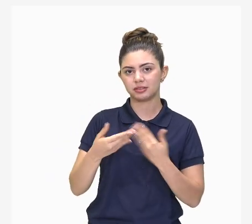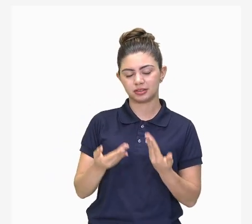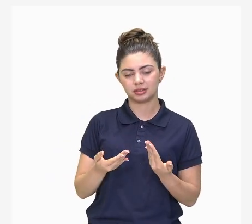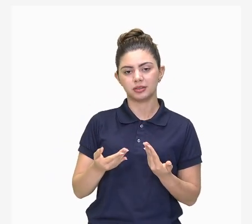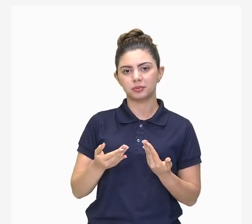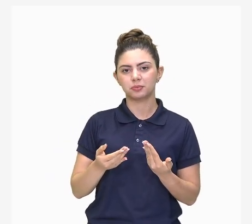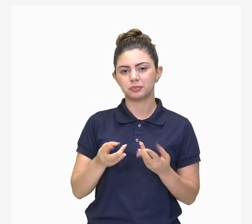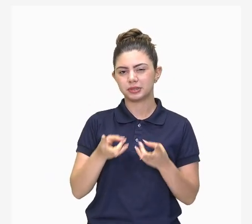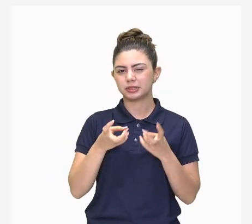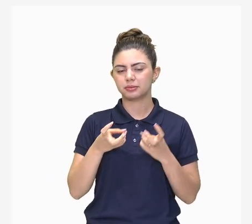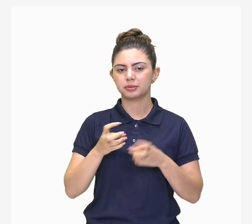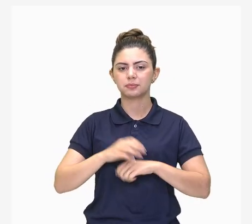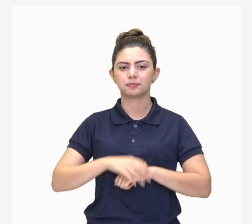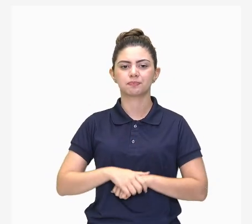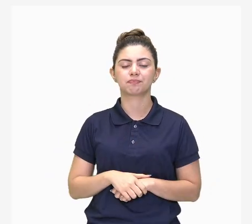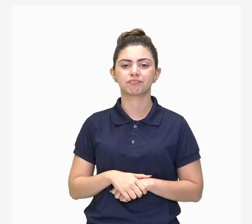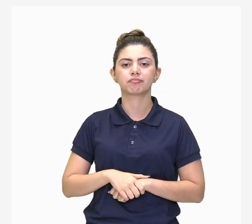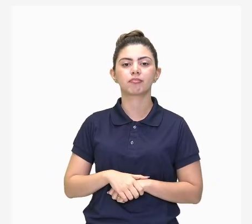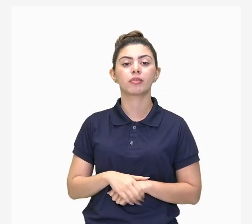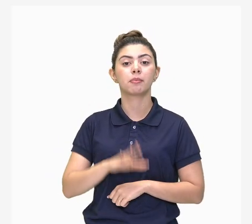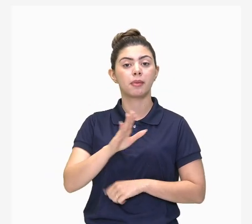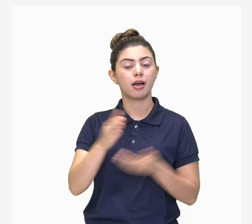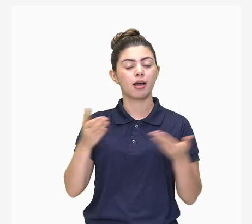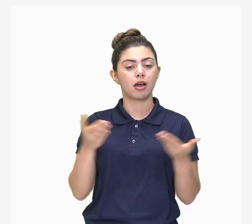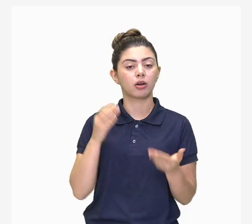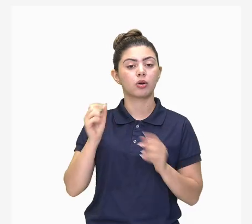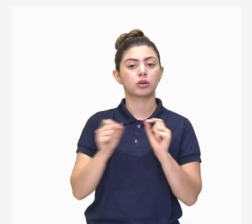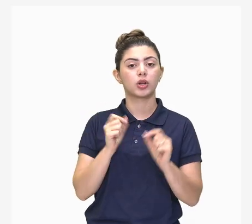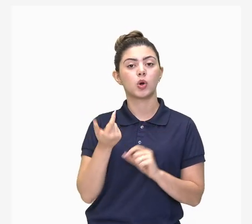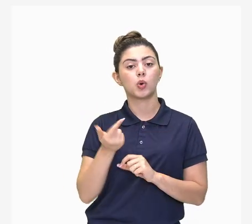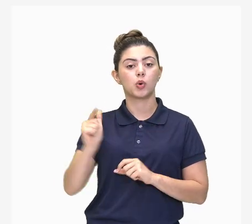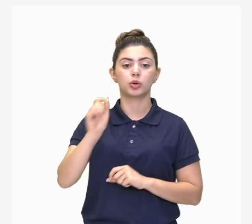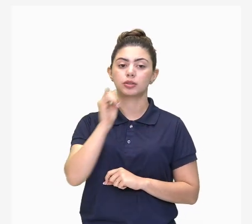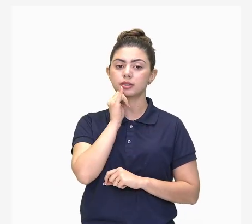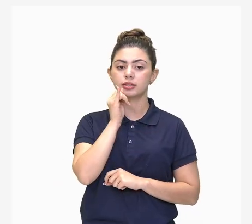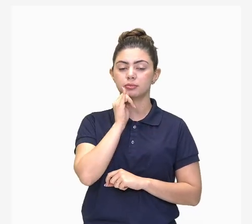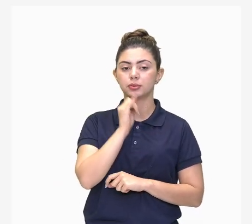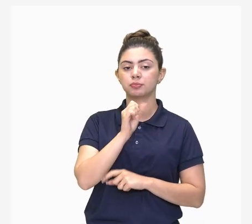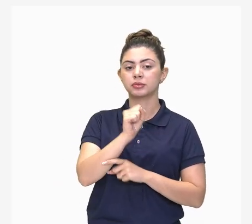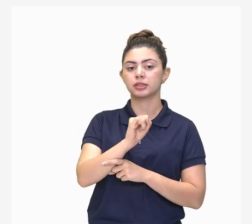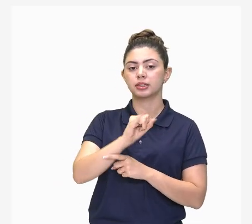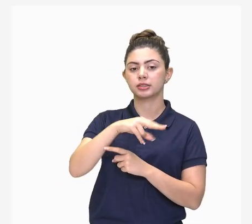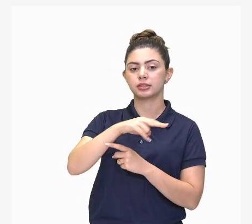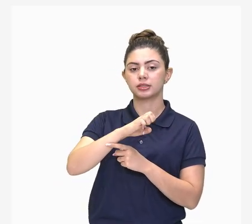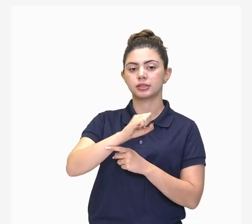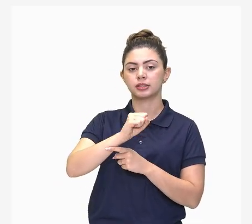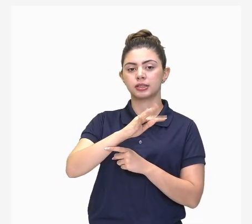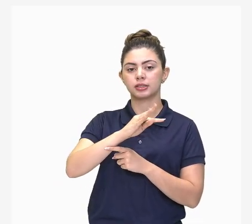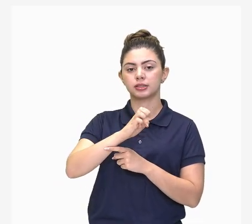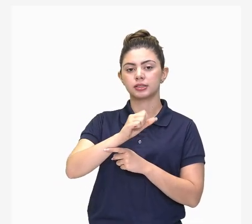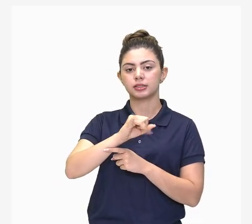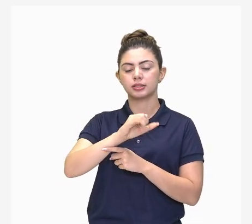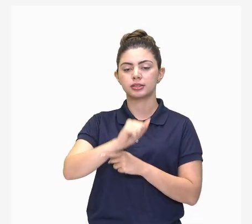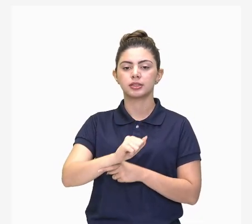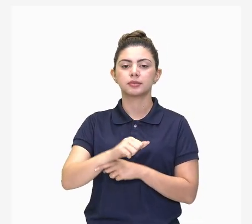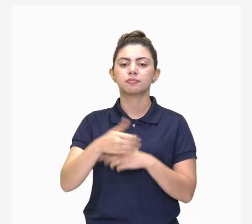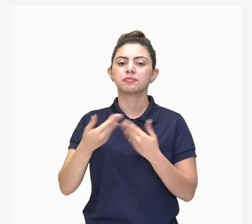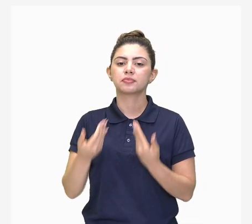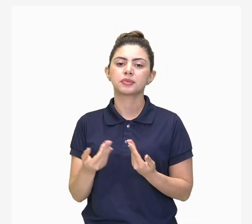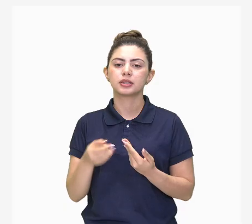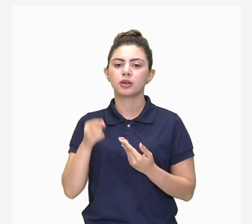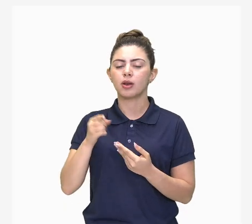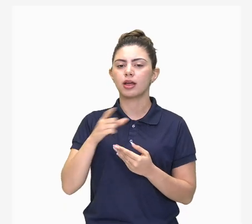alho. Com isso, vejamos aí sinestesia. Um cheiro verde